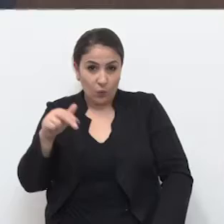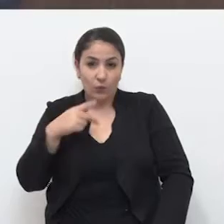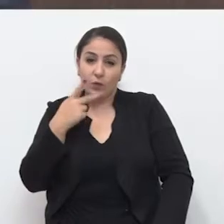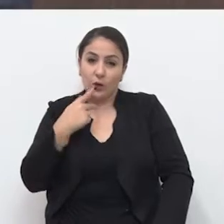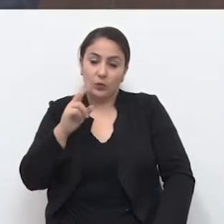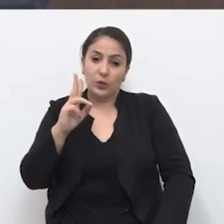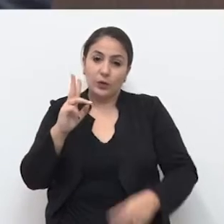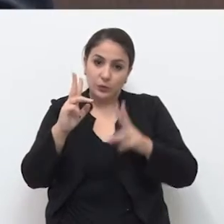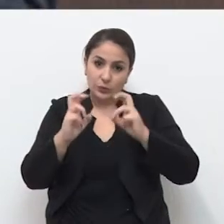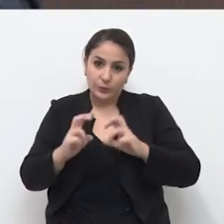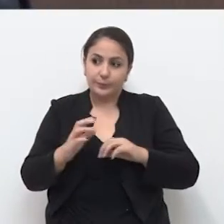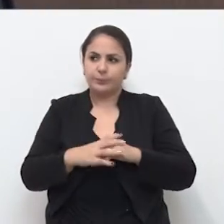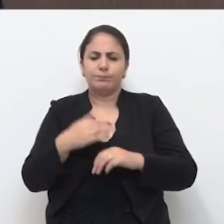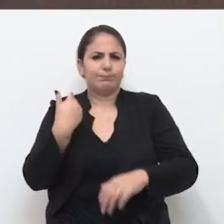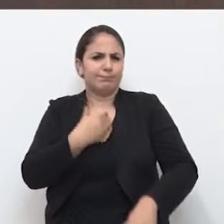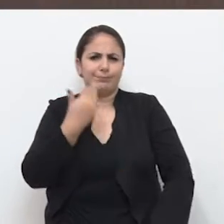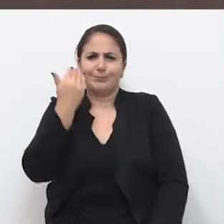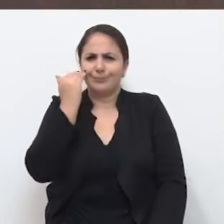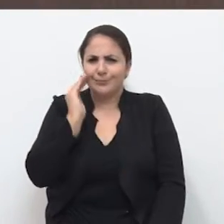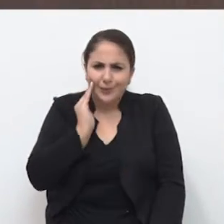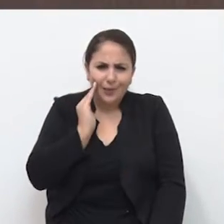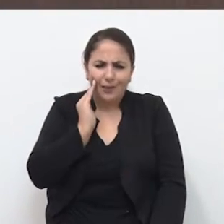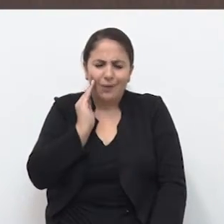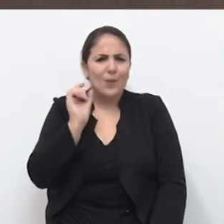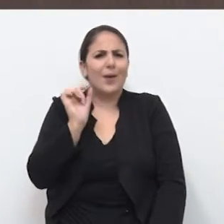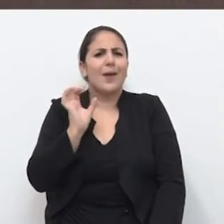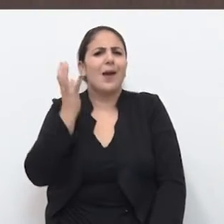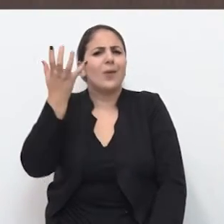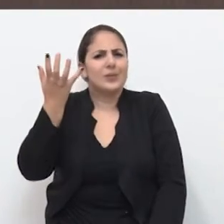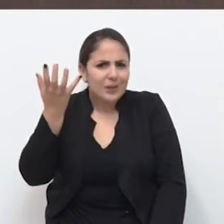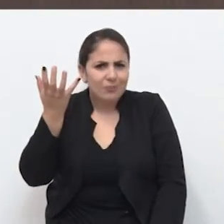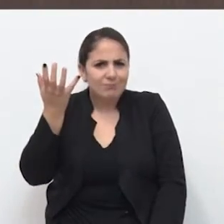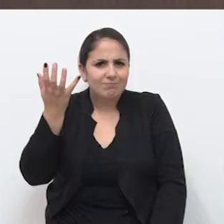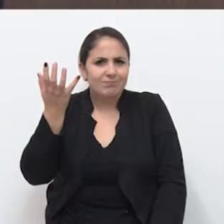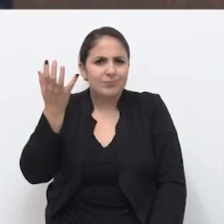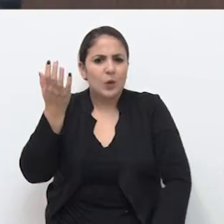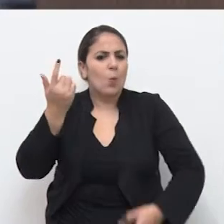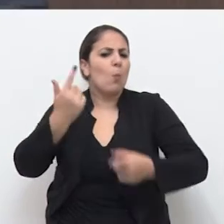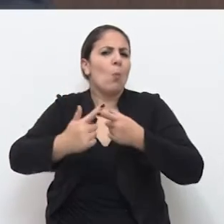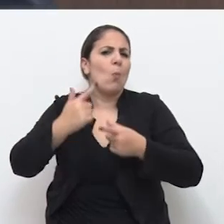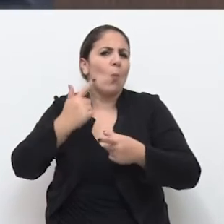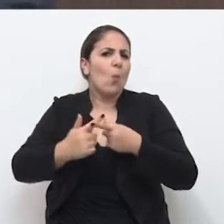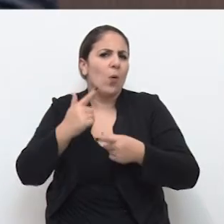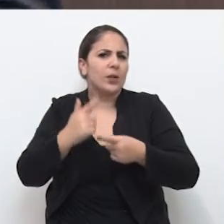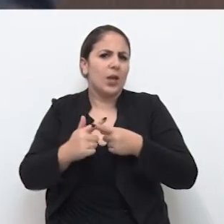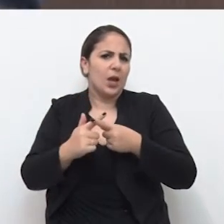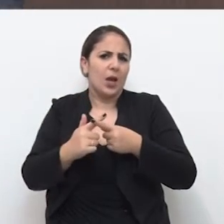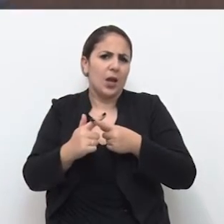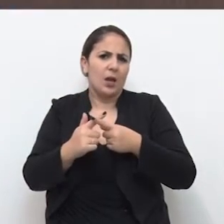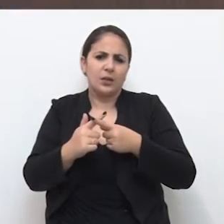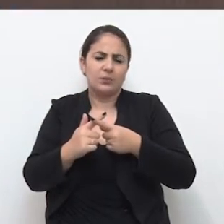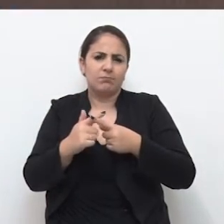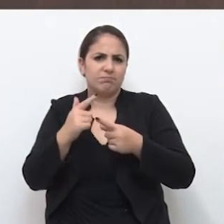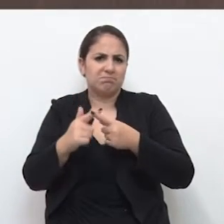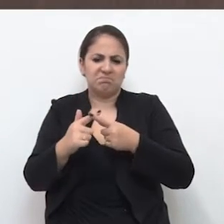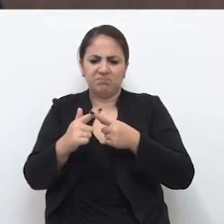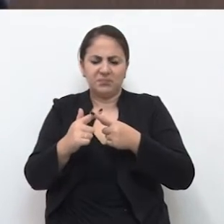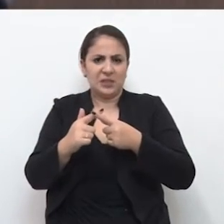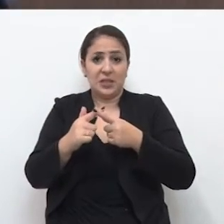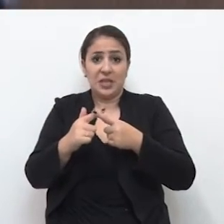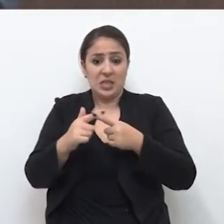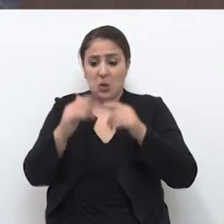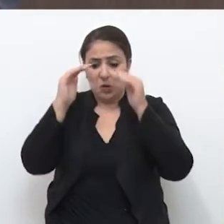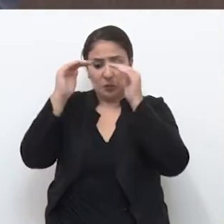pronunciamento. Nós não entendemos o que aconteceu, o porquê que ele desrespeitou